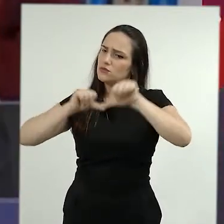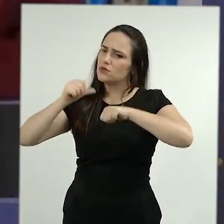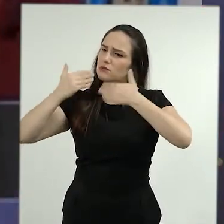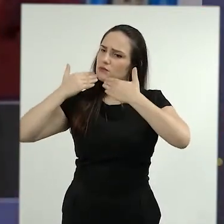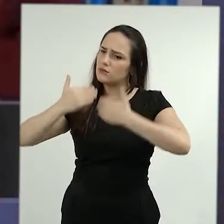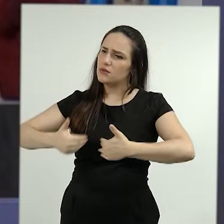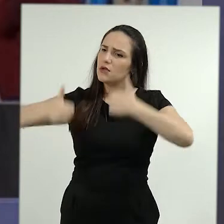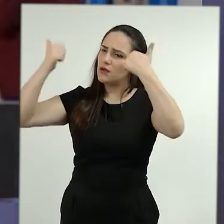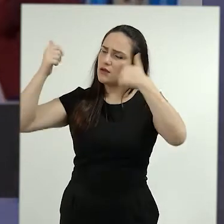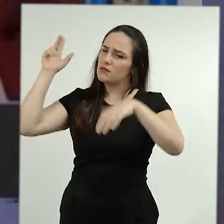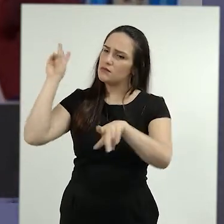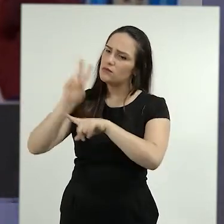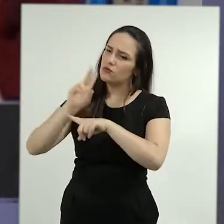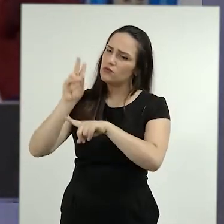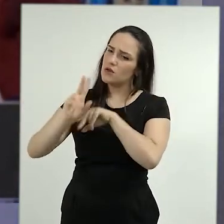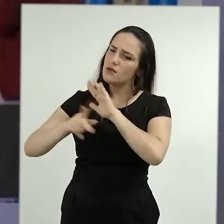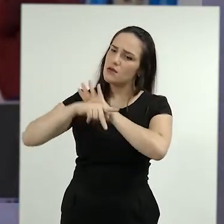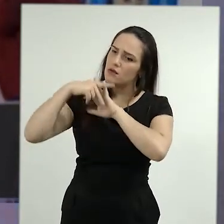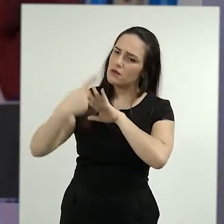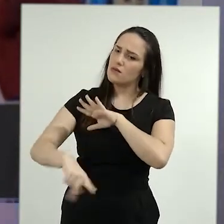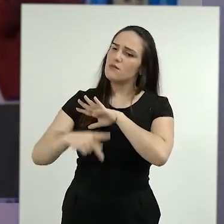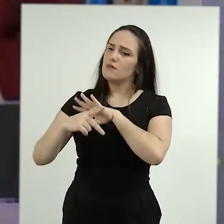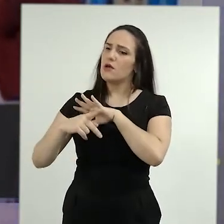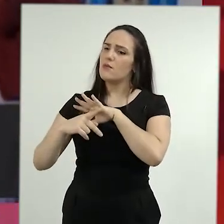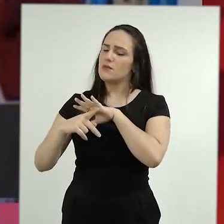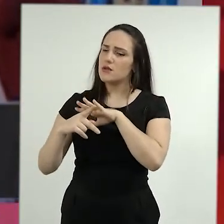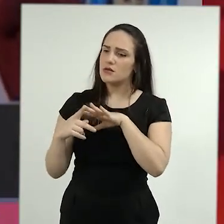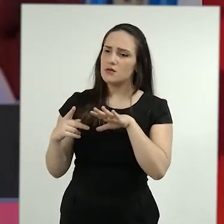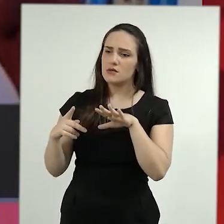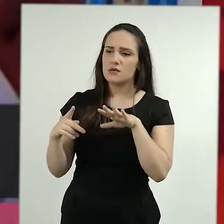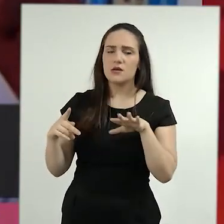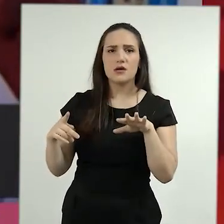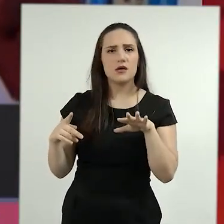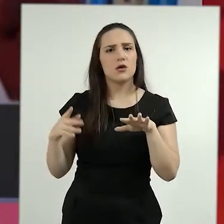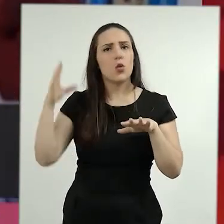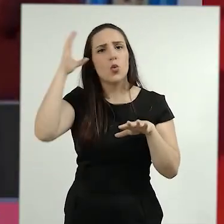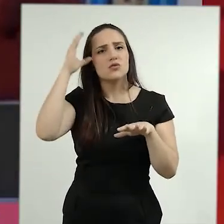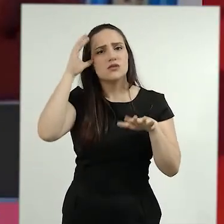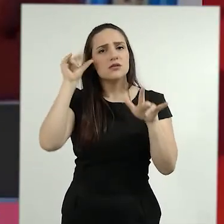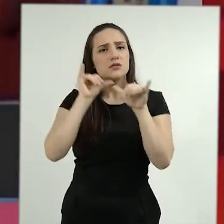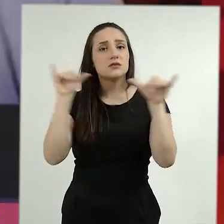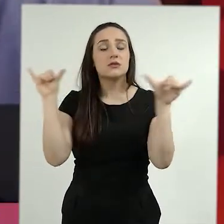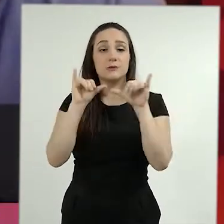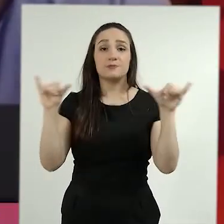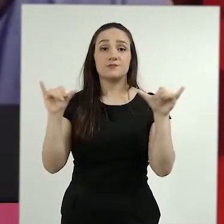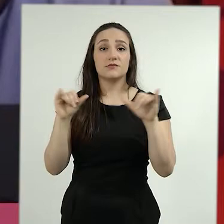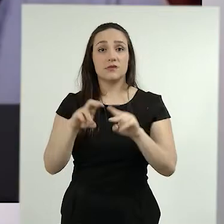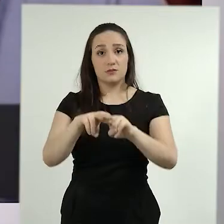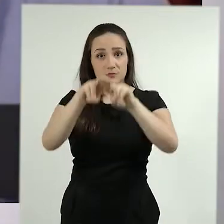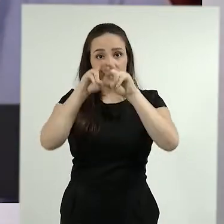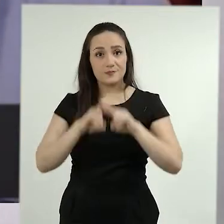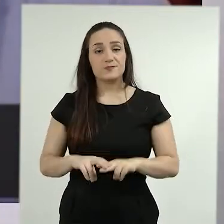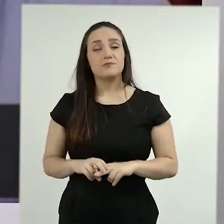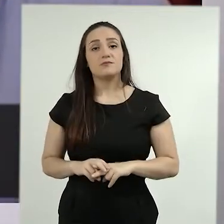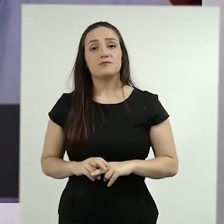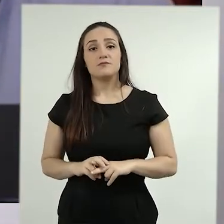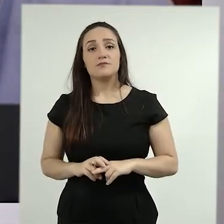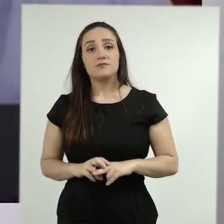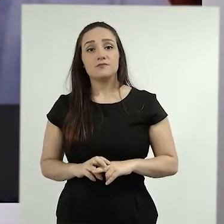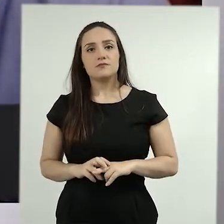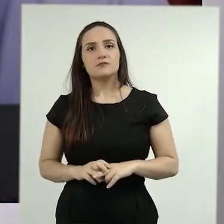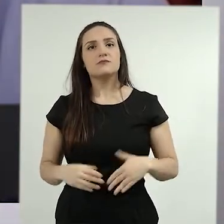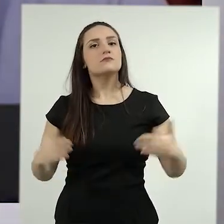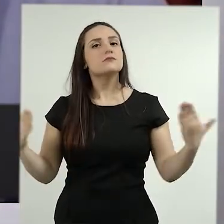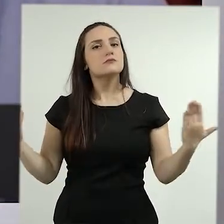algo melhor a respeito da comunicação. Então, a pandemia acabou levando